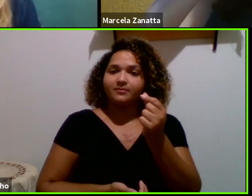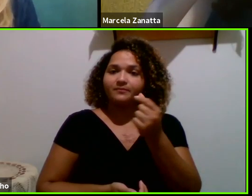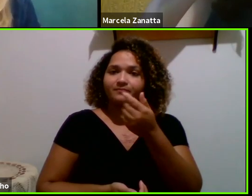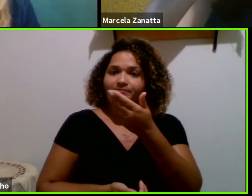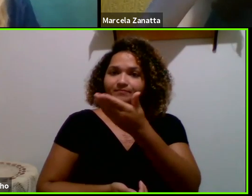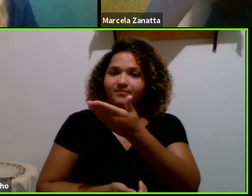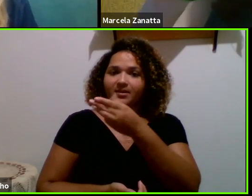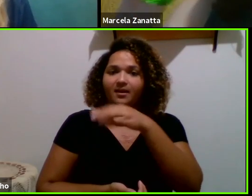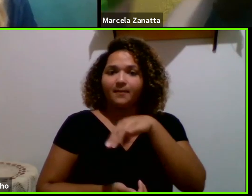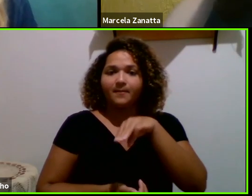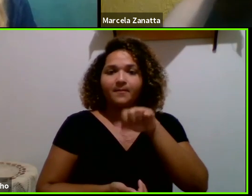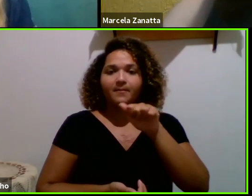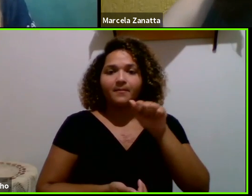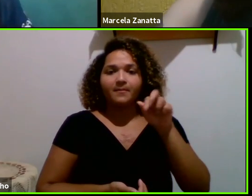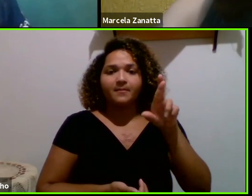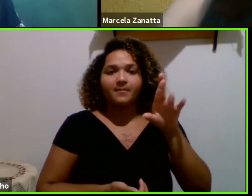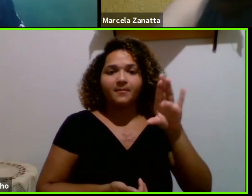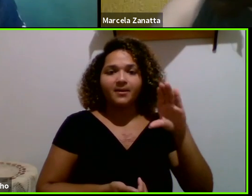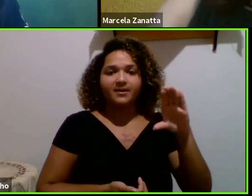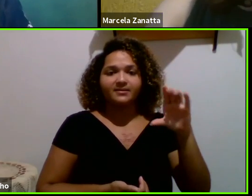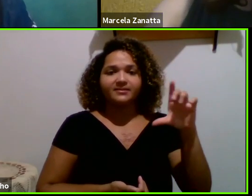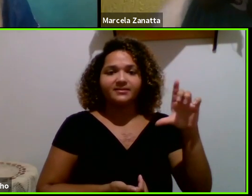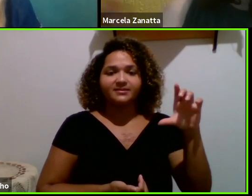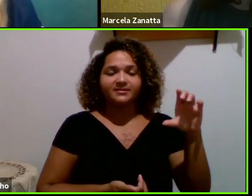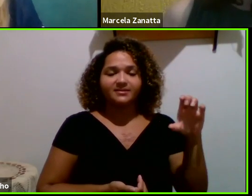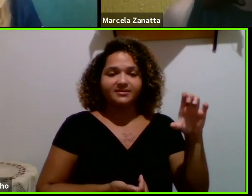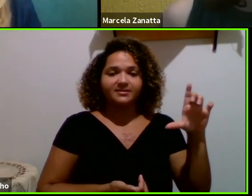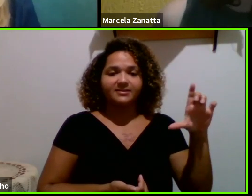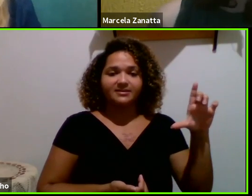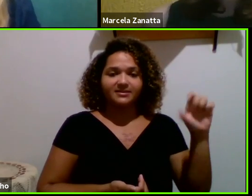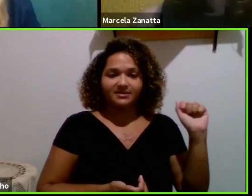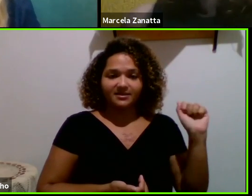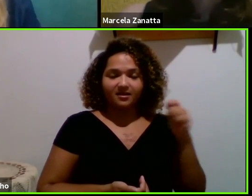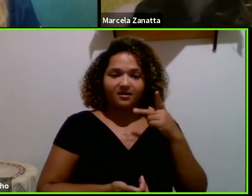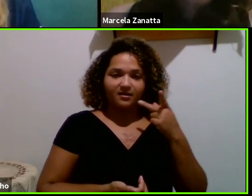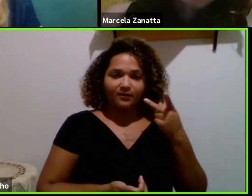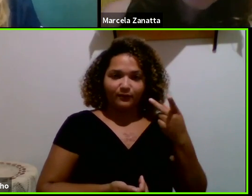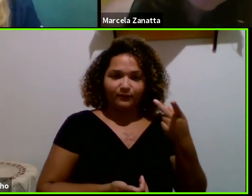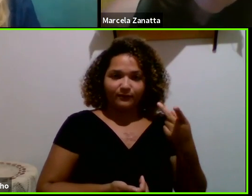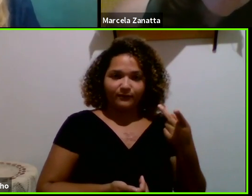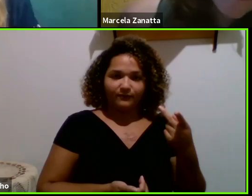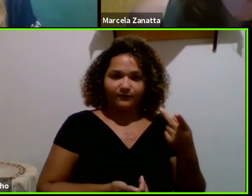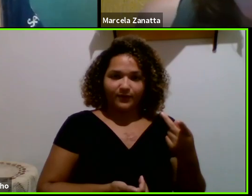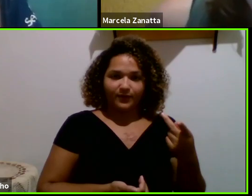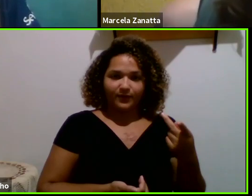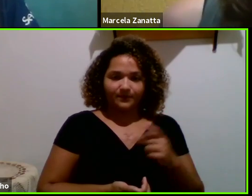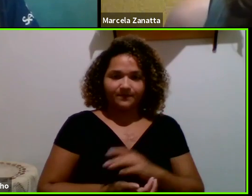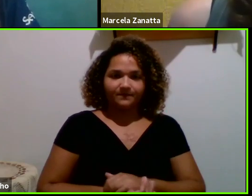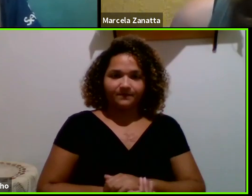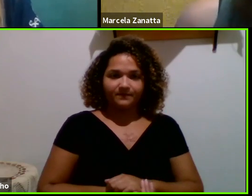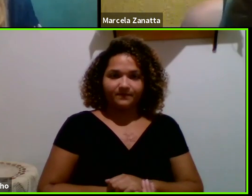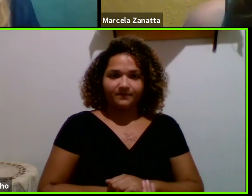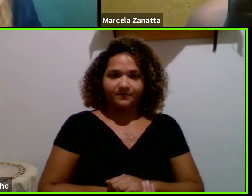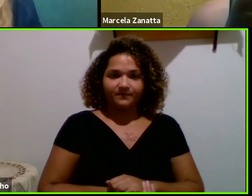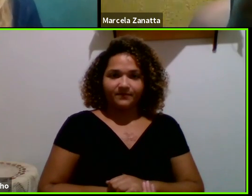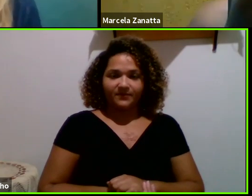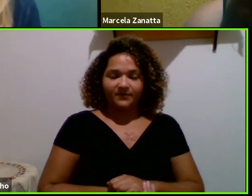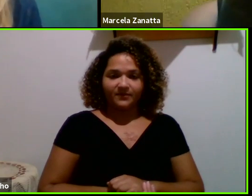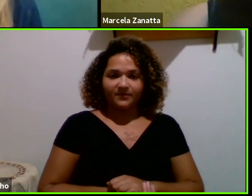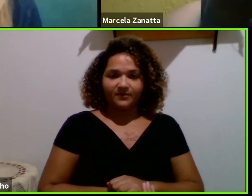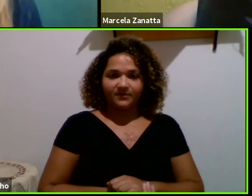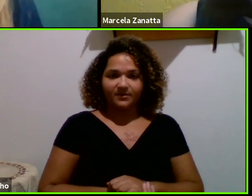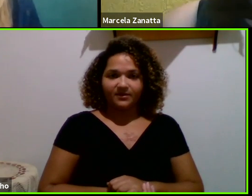a posição de 4 apoios é uma das posições que a gente coloca, que a gente aplica